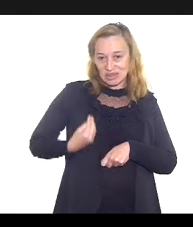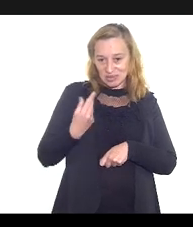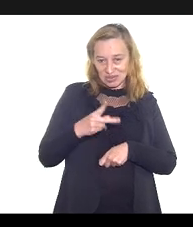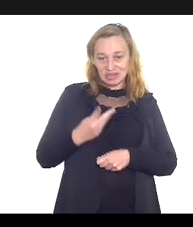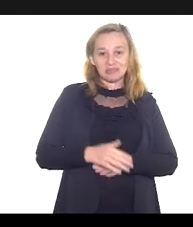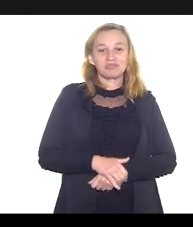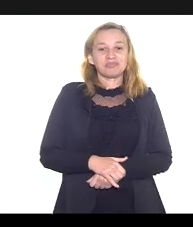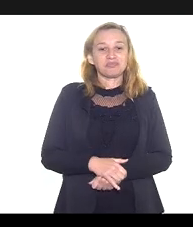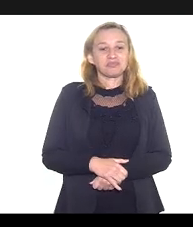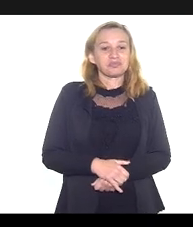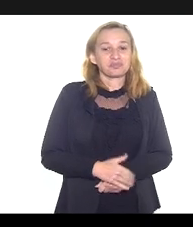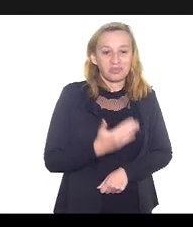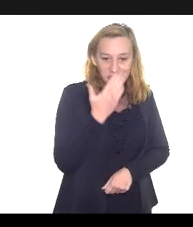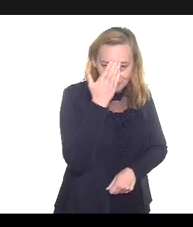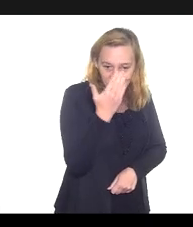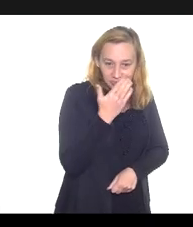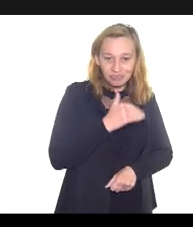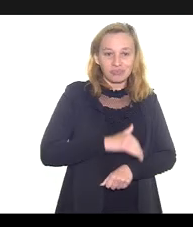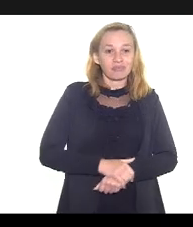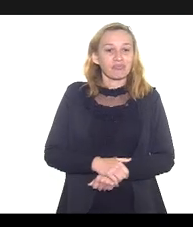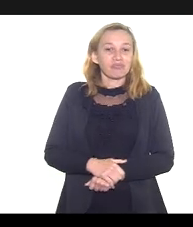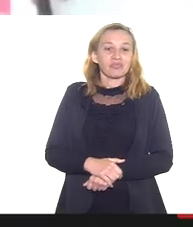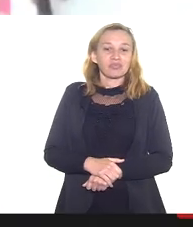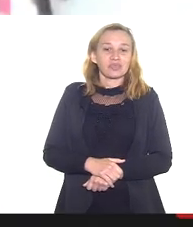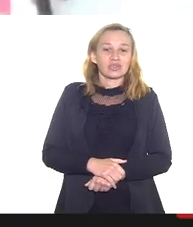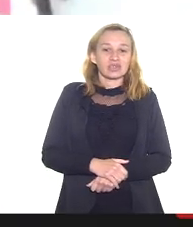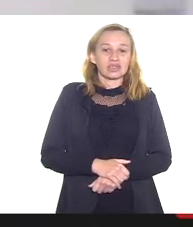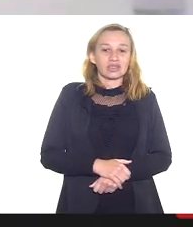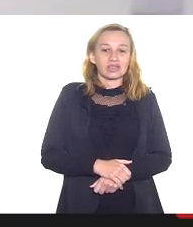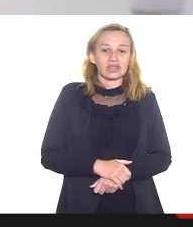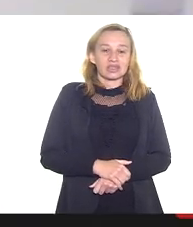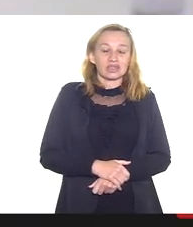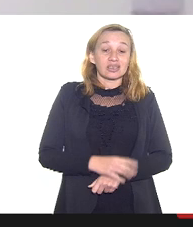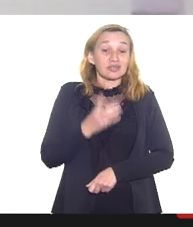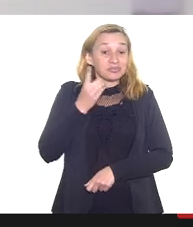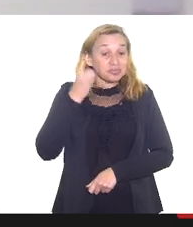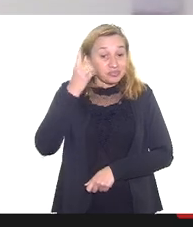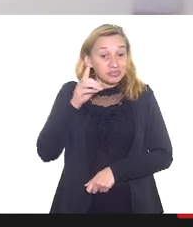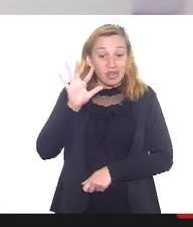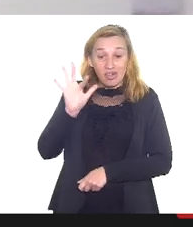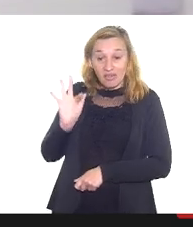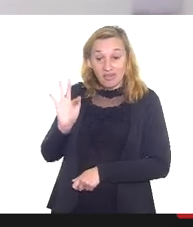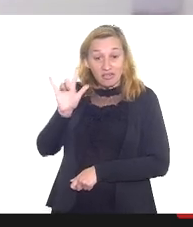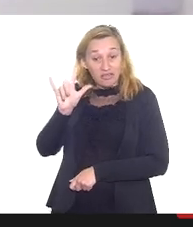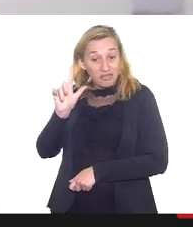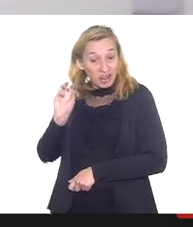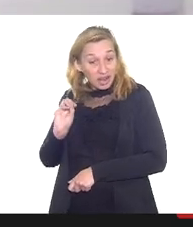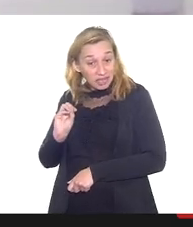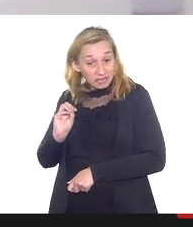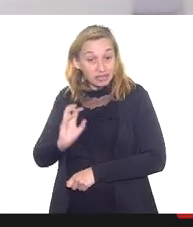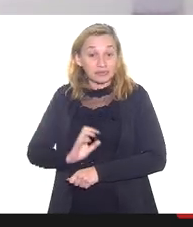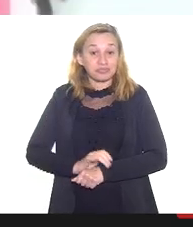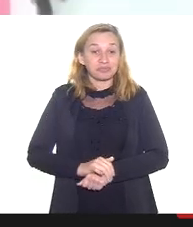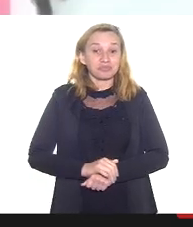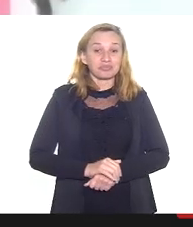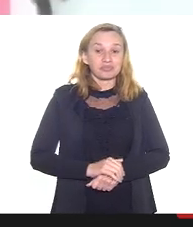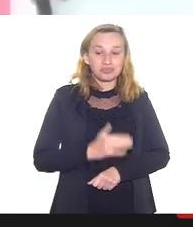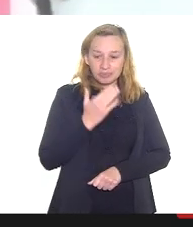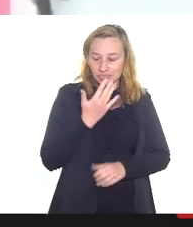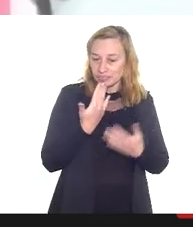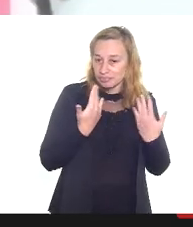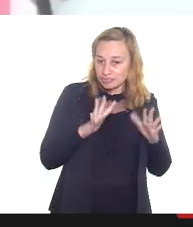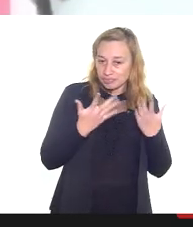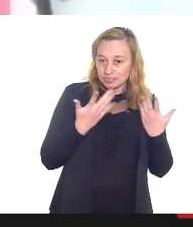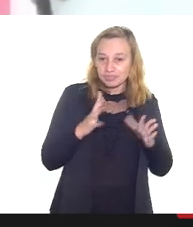presença. Eu que agradeço, um abraço, deputado Flávio, e cumprimentando o